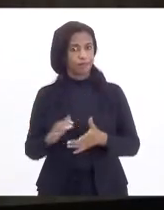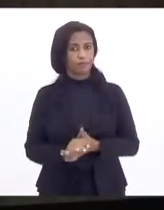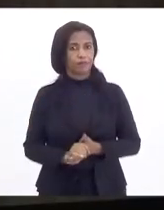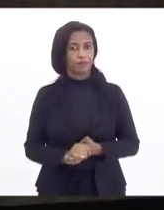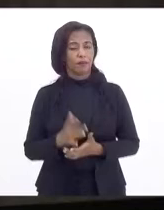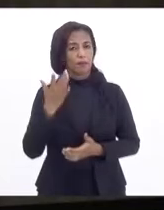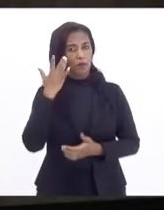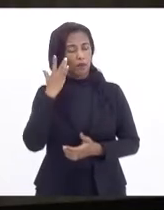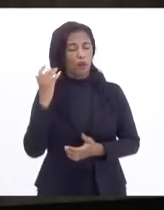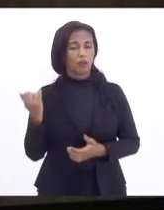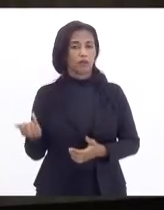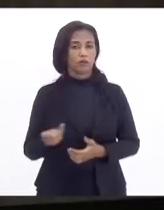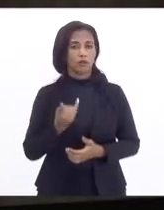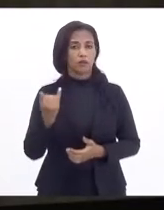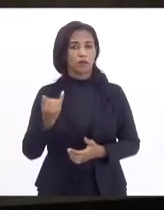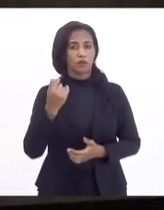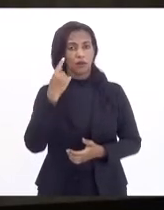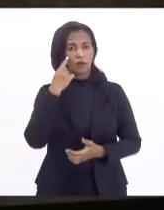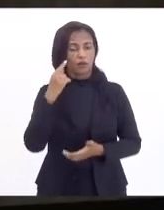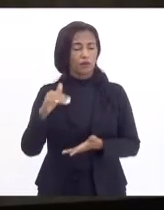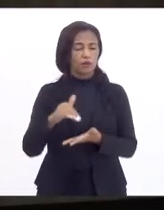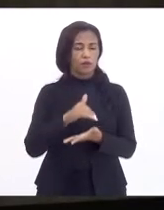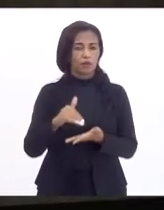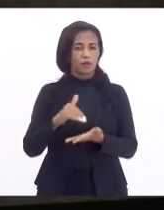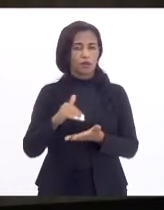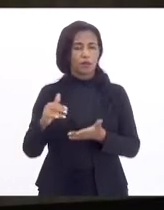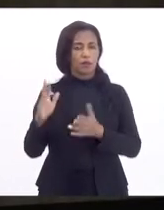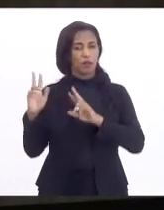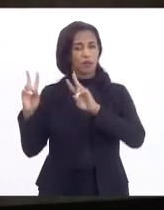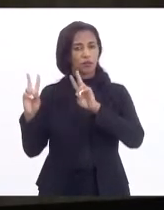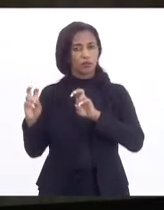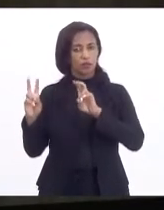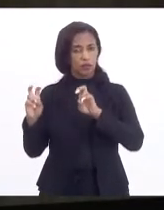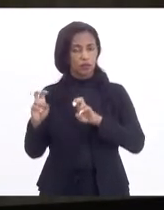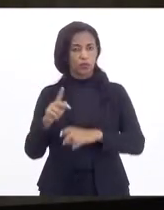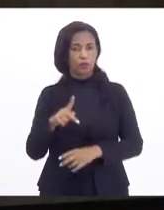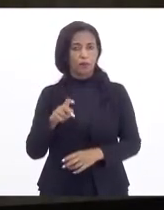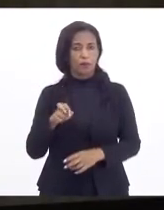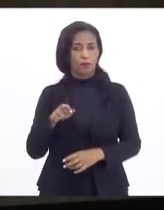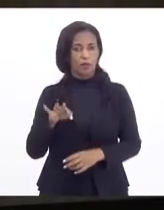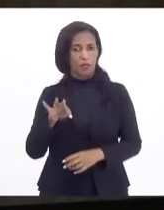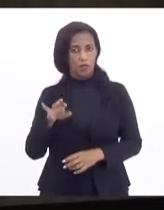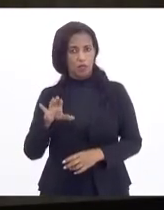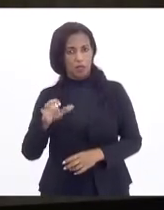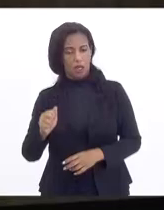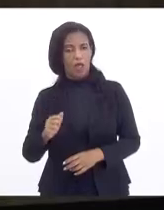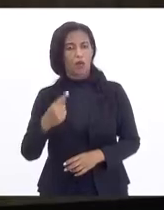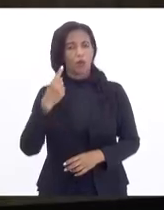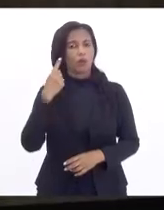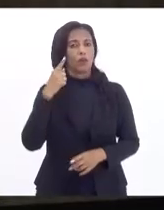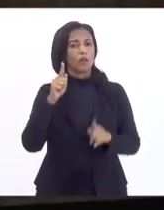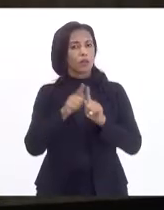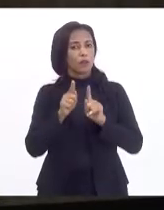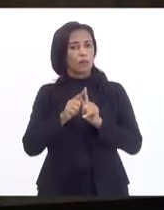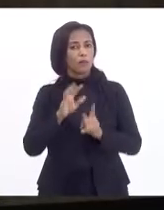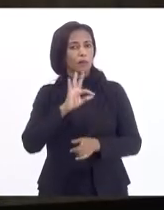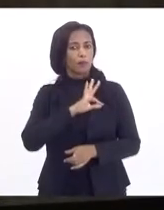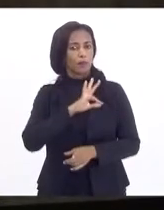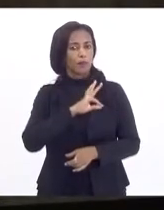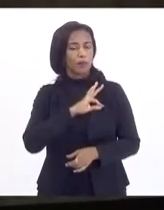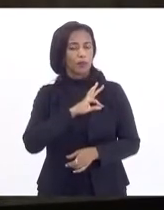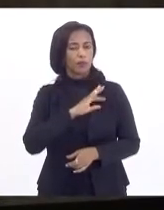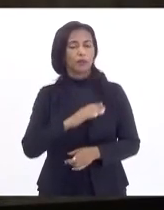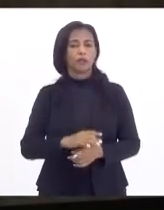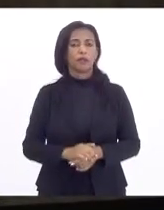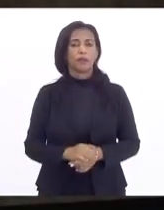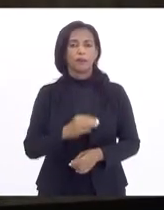era importante ouvir o secretário de Assuntos Penitenciários, ouvir a Polícia Militar e a Polícia Civil